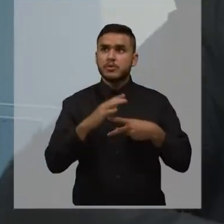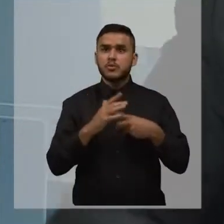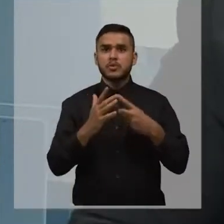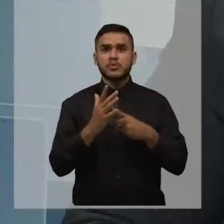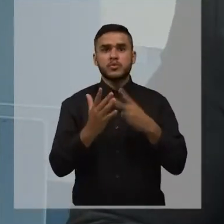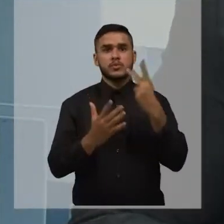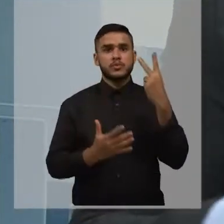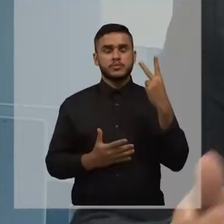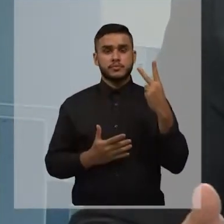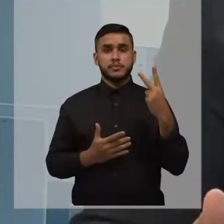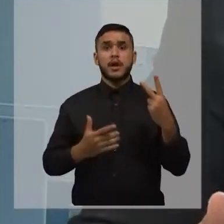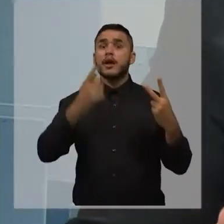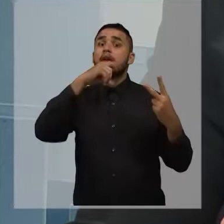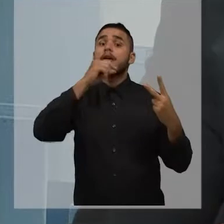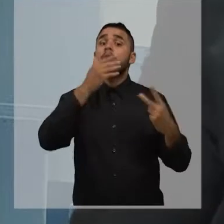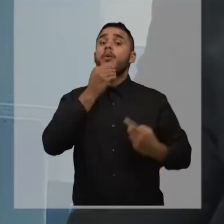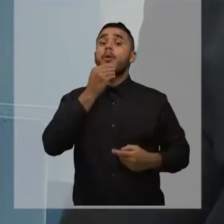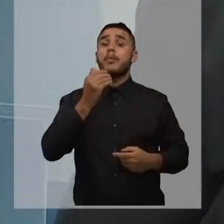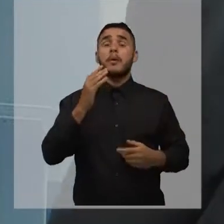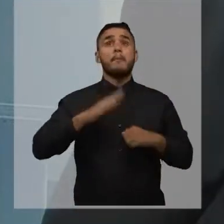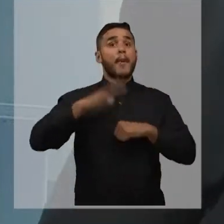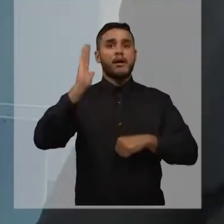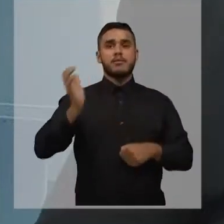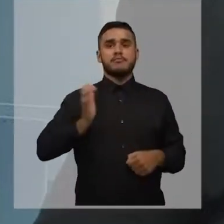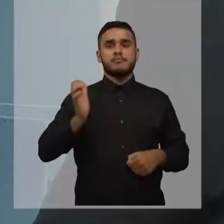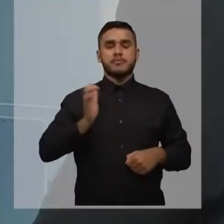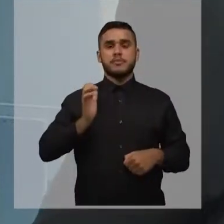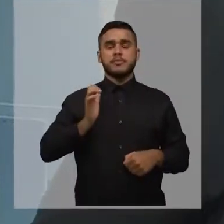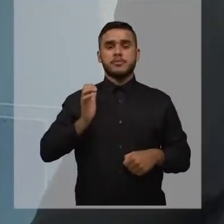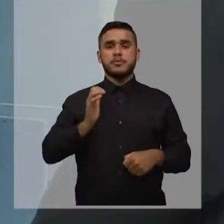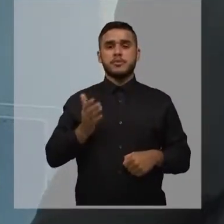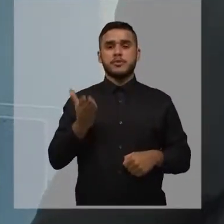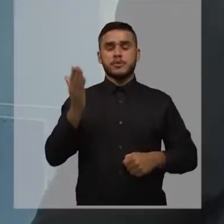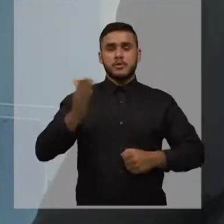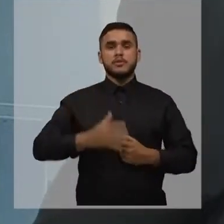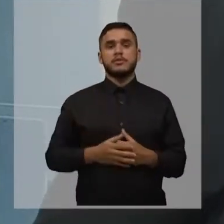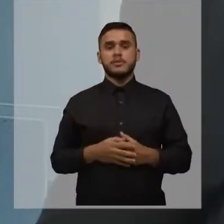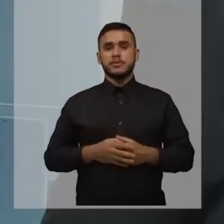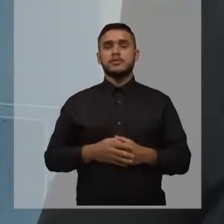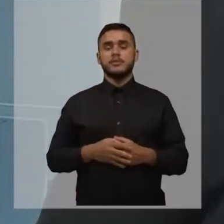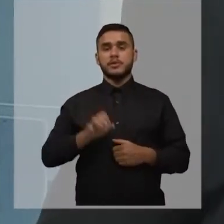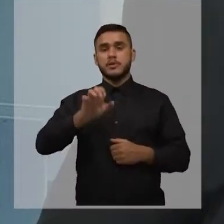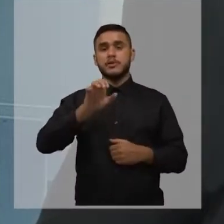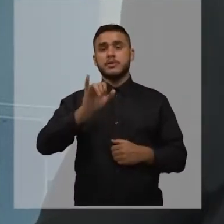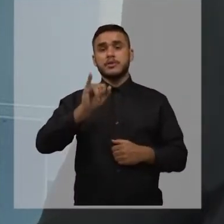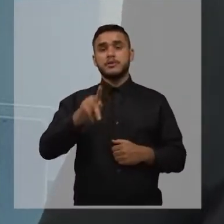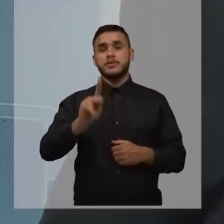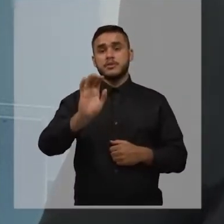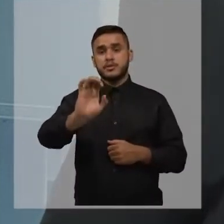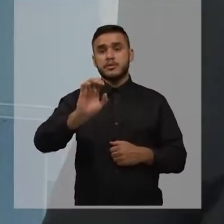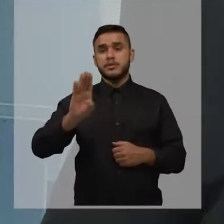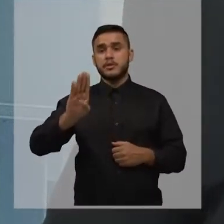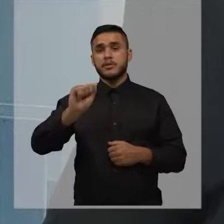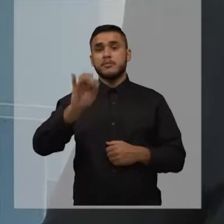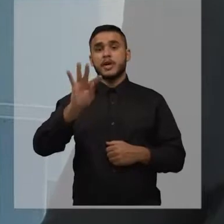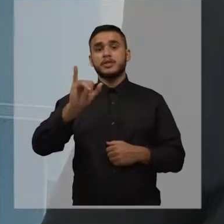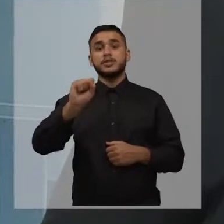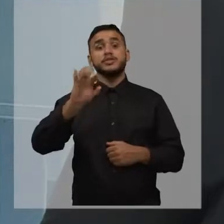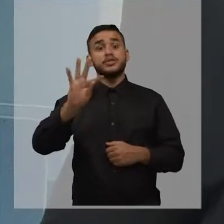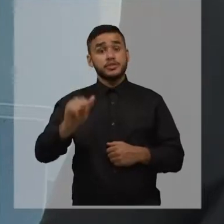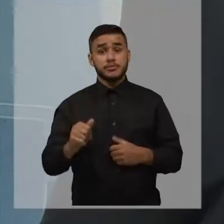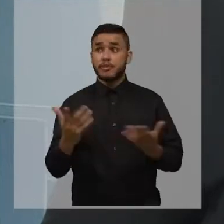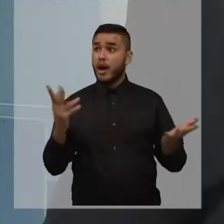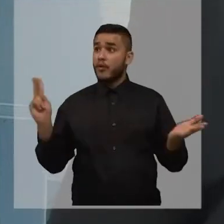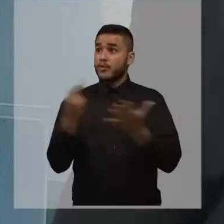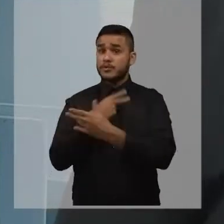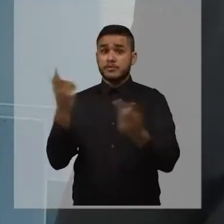rico do Brasil virou prisioneiro. Quem é? É o Eike Batista. O homem mais rico do Brasil virou prisioneiro.